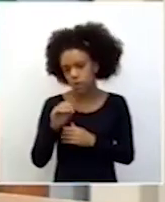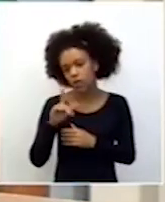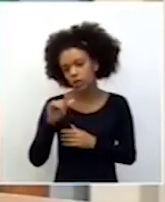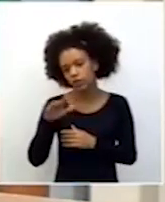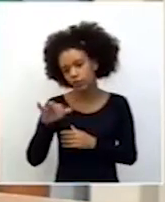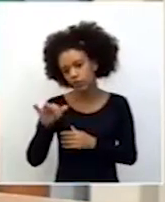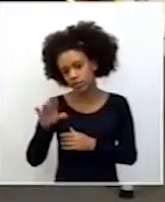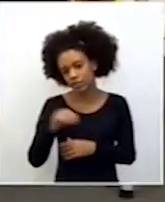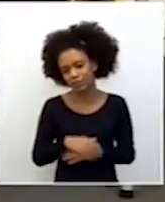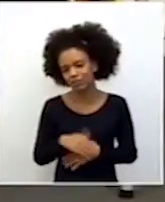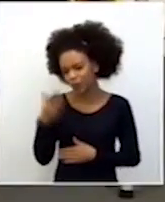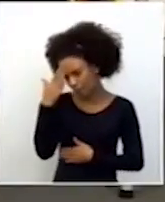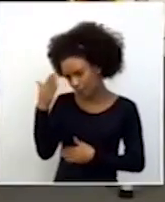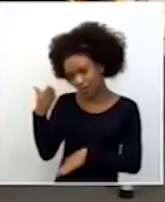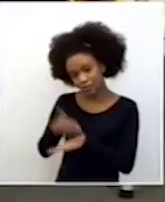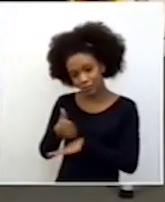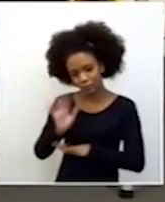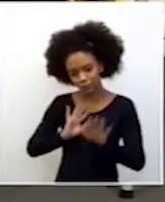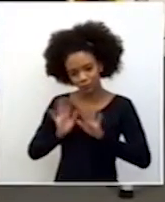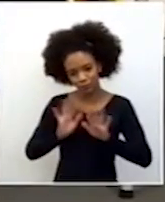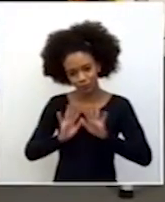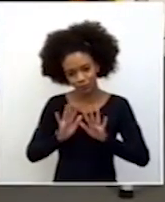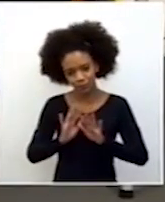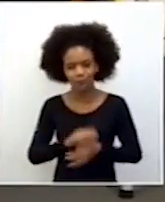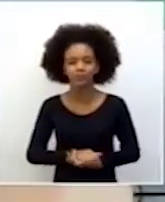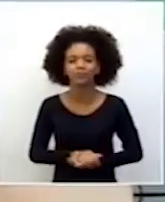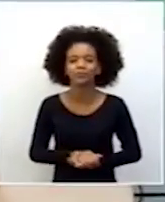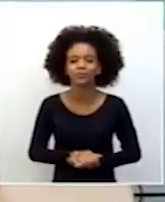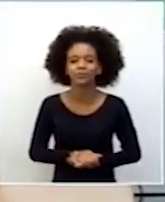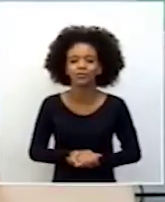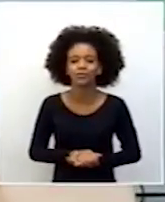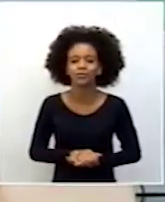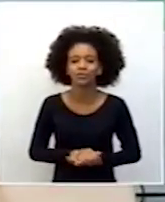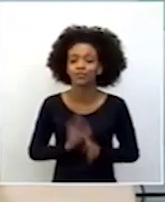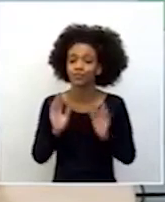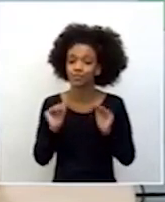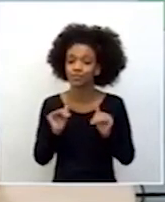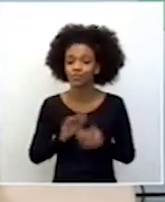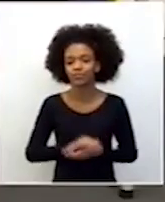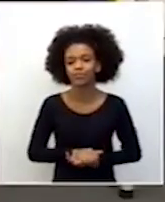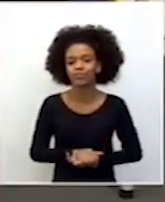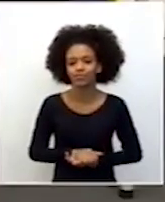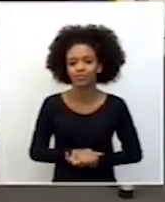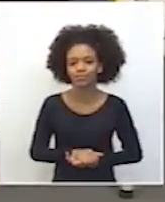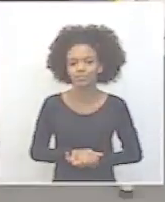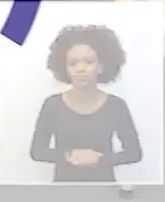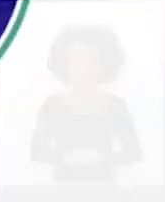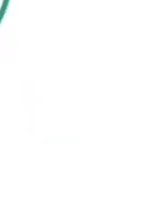também. Muito obrigado pela participação, gente. Tchau. Valeu, professora. Valeu, gente. Tchau, tchau. Tchau.